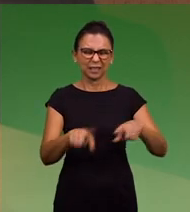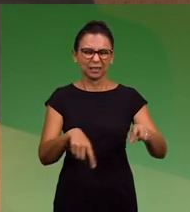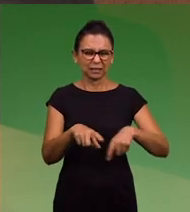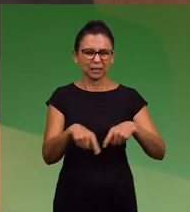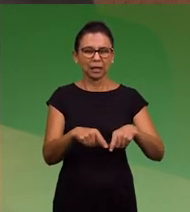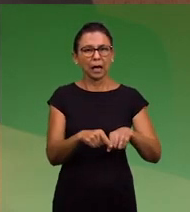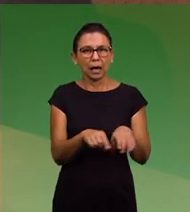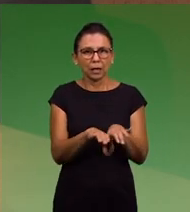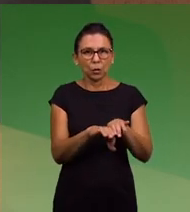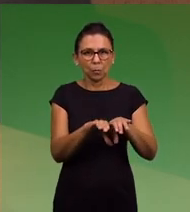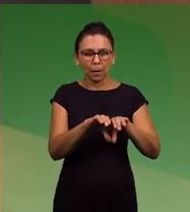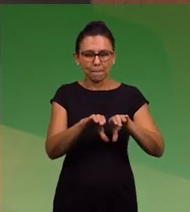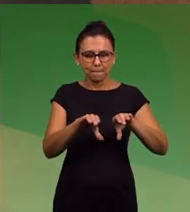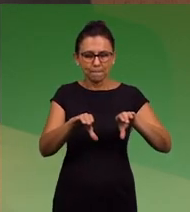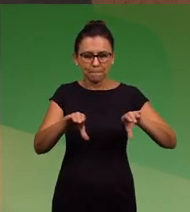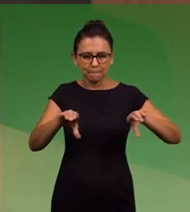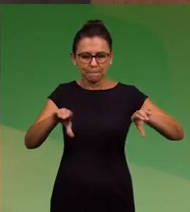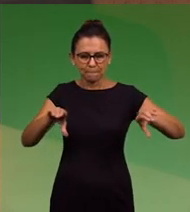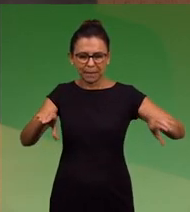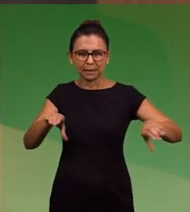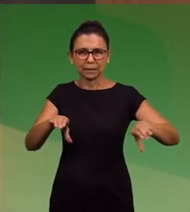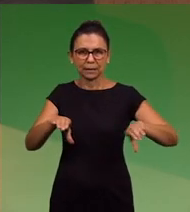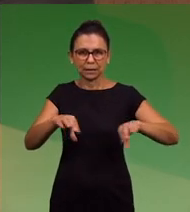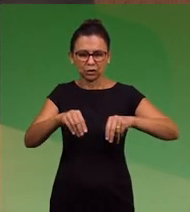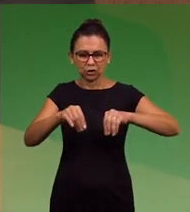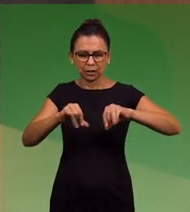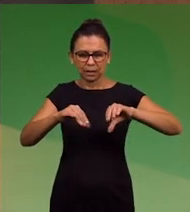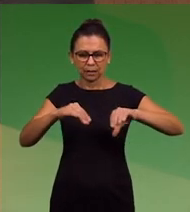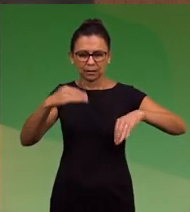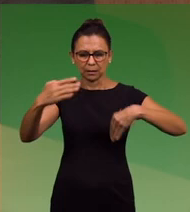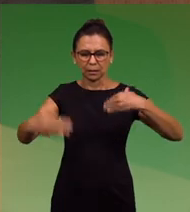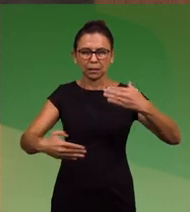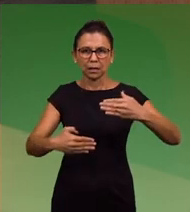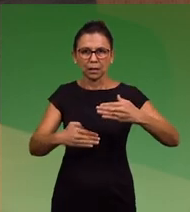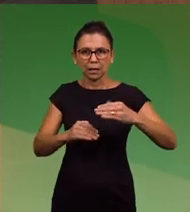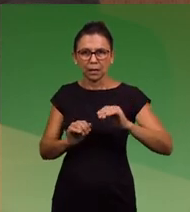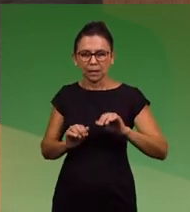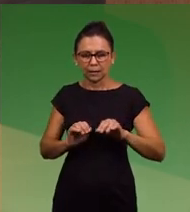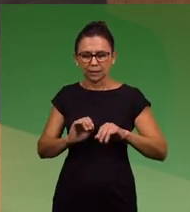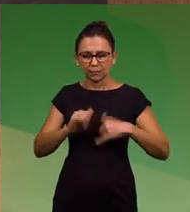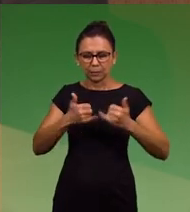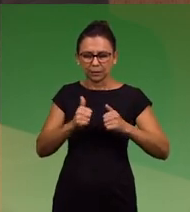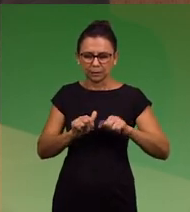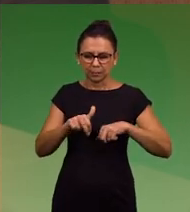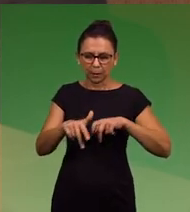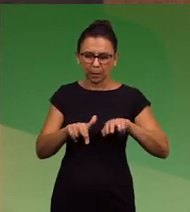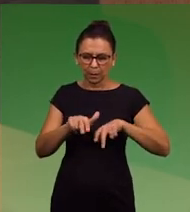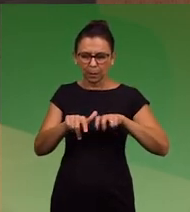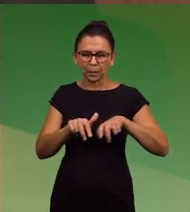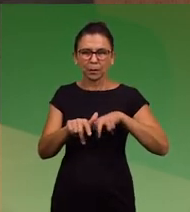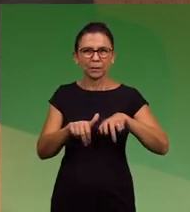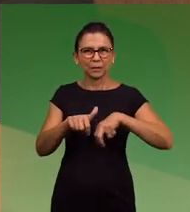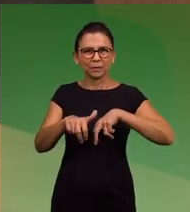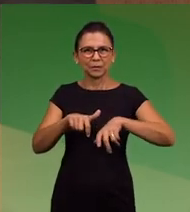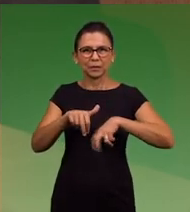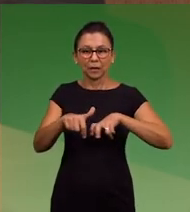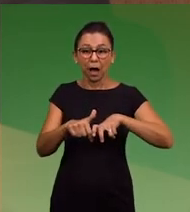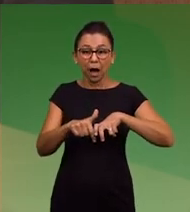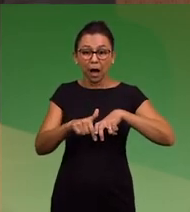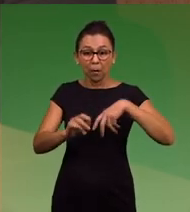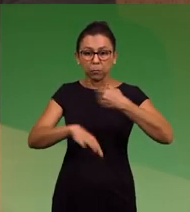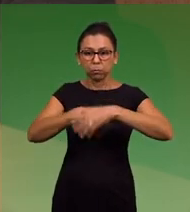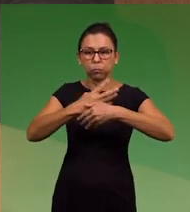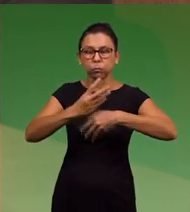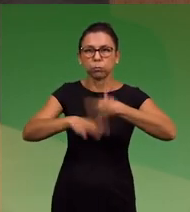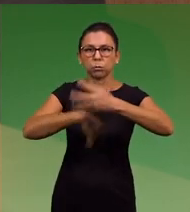manilha rolou e bateu na cabeça da criança, a criança veio a óbito. Essa senhora saiu buscando todas as igrejas em volta,